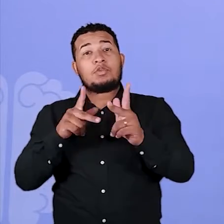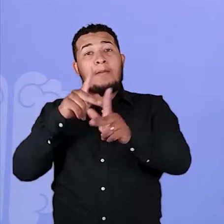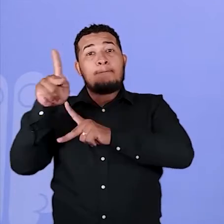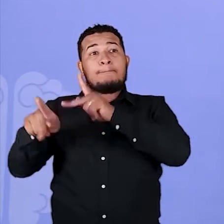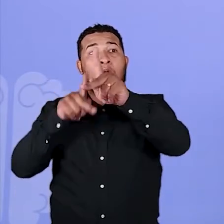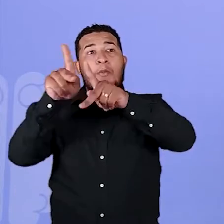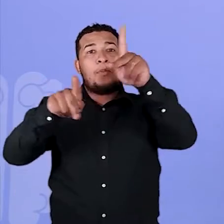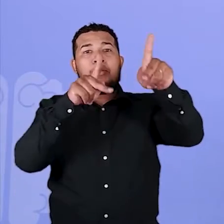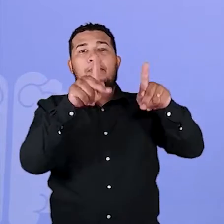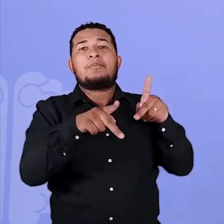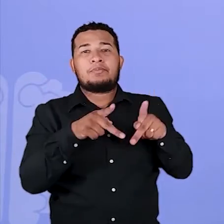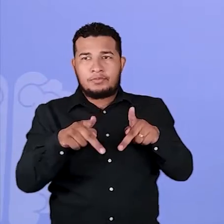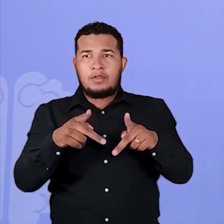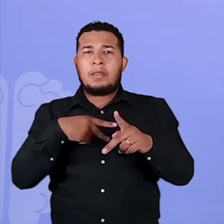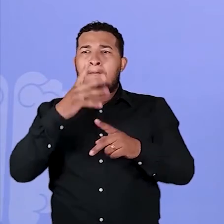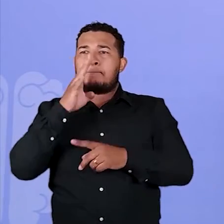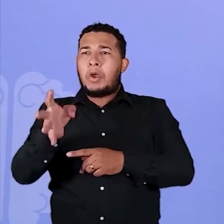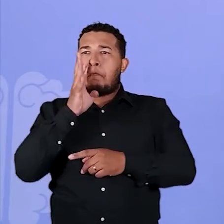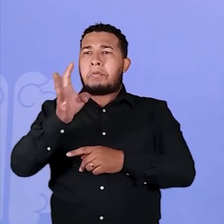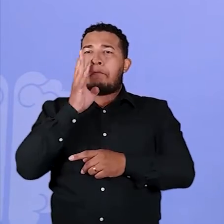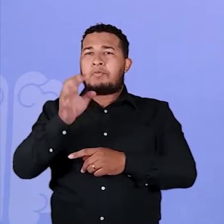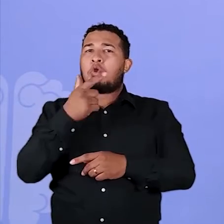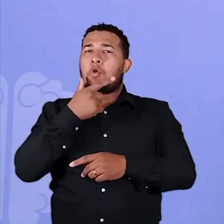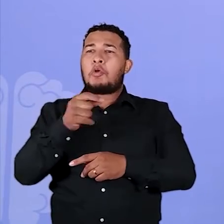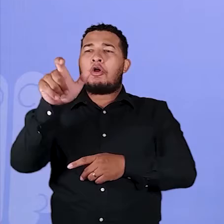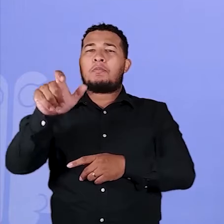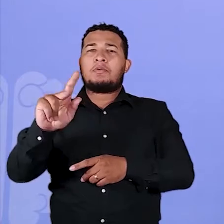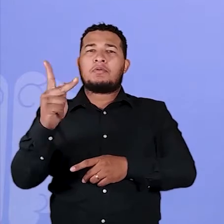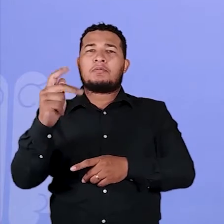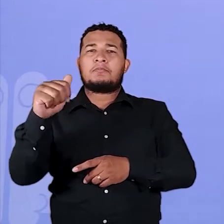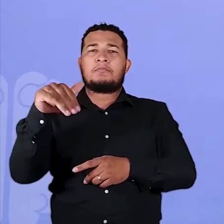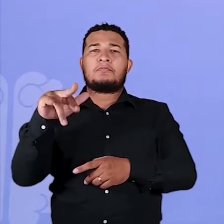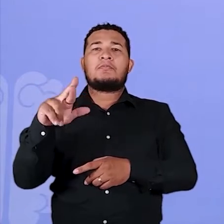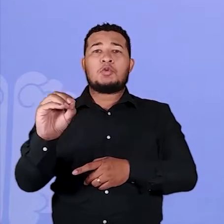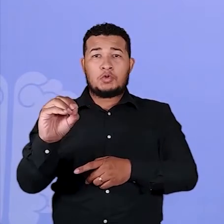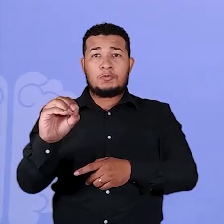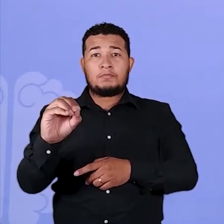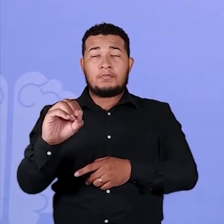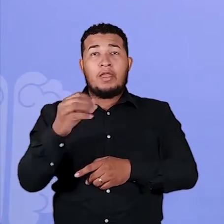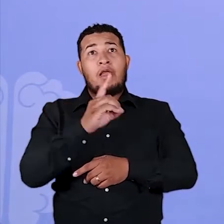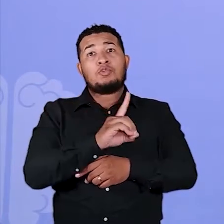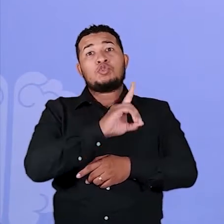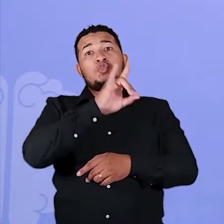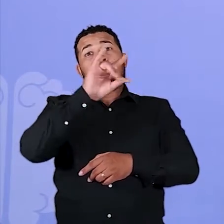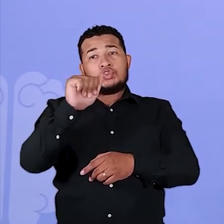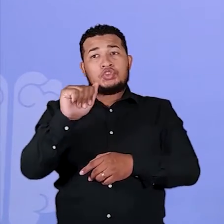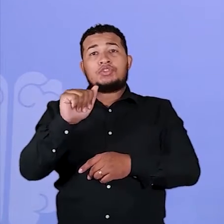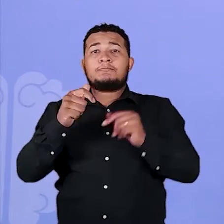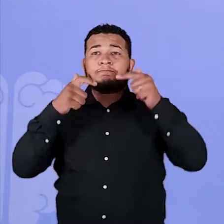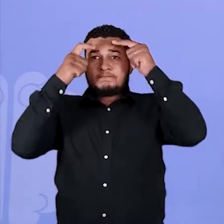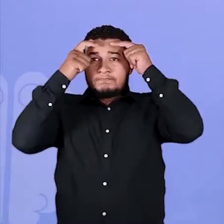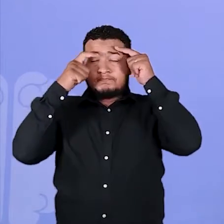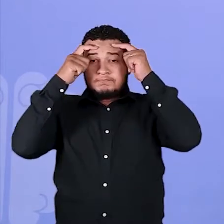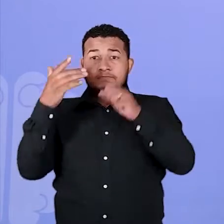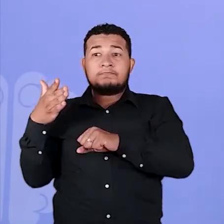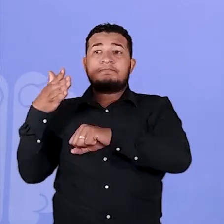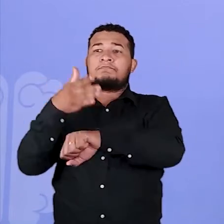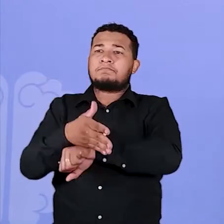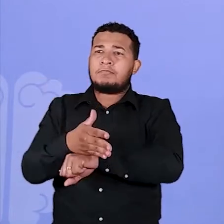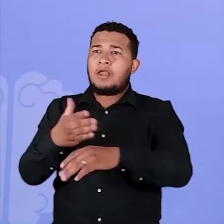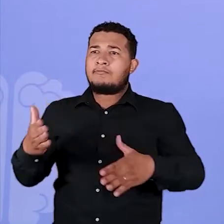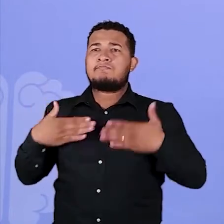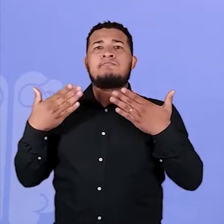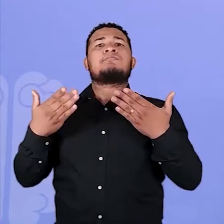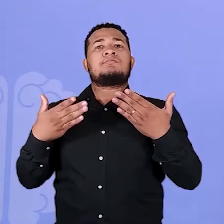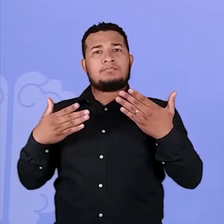toda a população ofereceu denúncia a Ramiro Dorco, e num belo dia, quando o príncipe foi visitar a